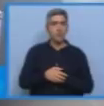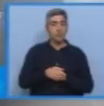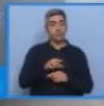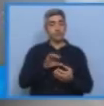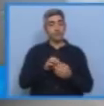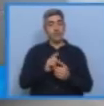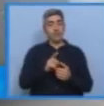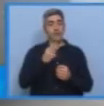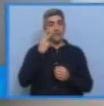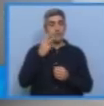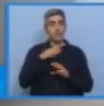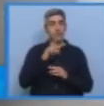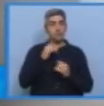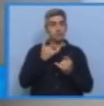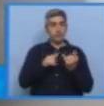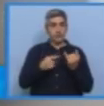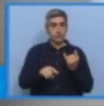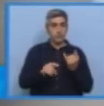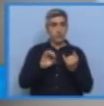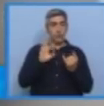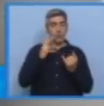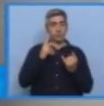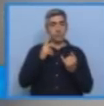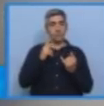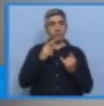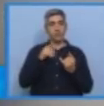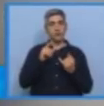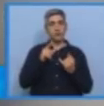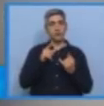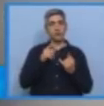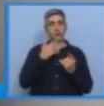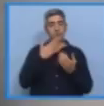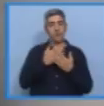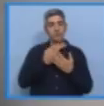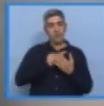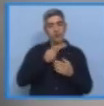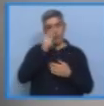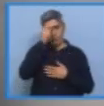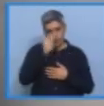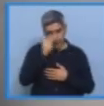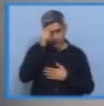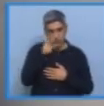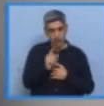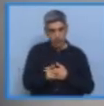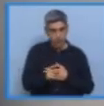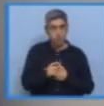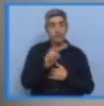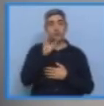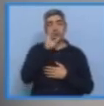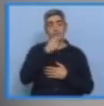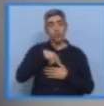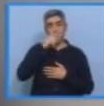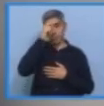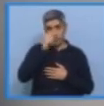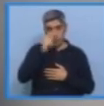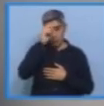quando a vida mais está em perigo é quando de facto mais suscita o respeito por ela. E se nós não a